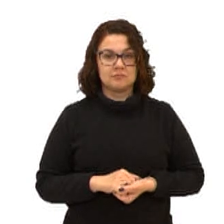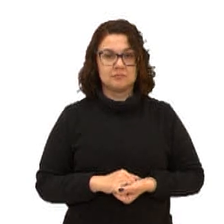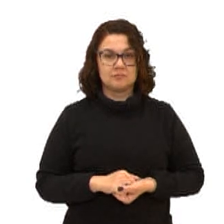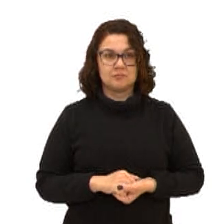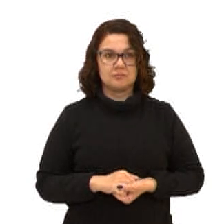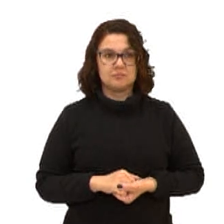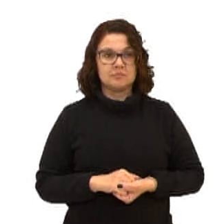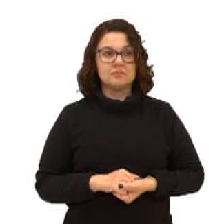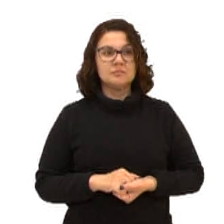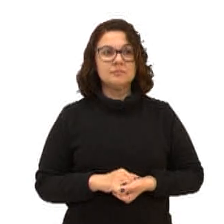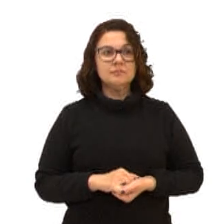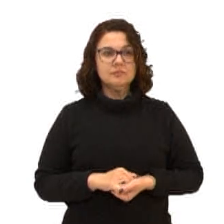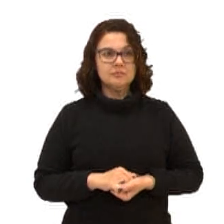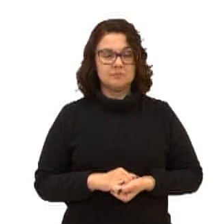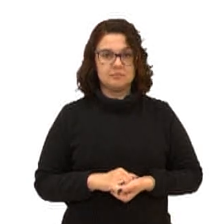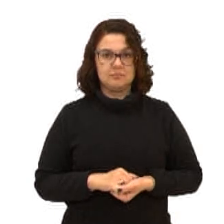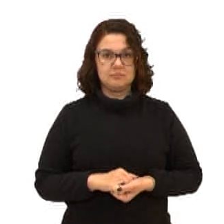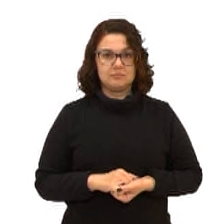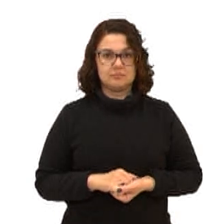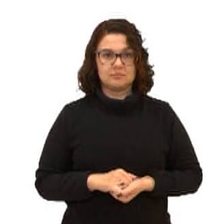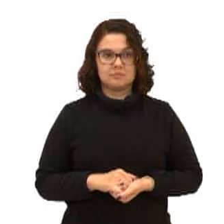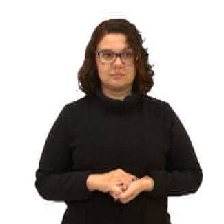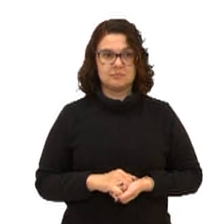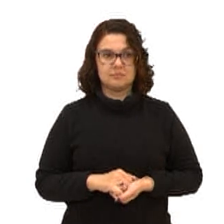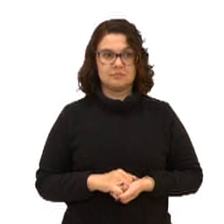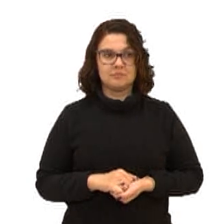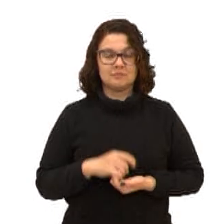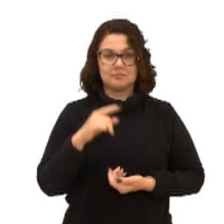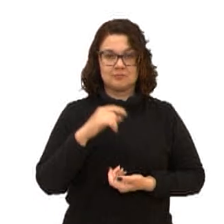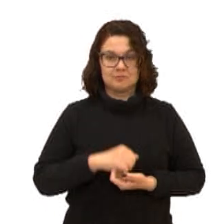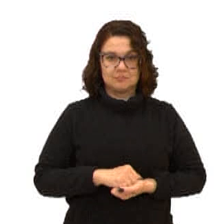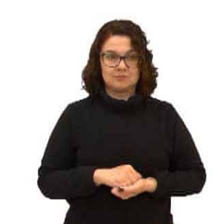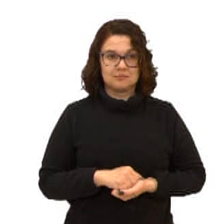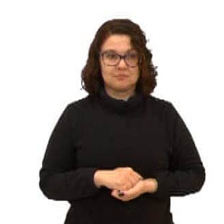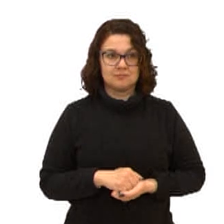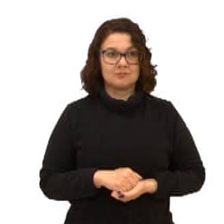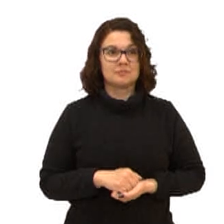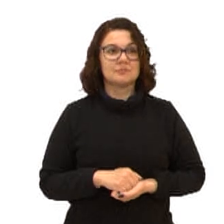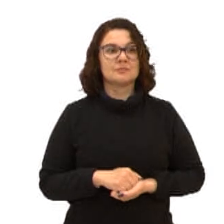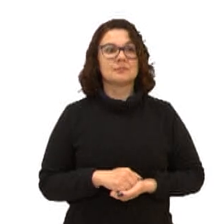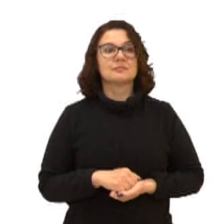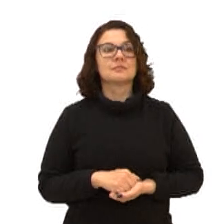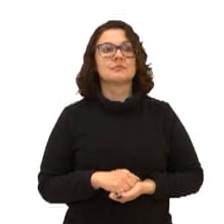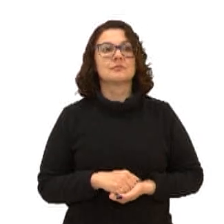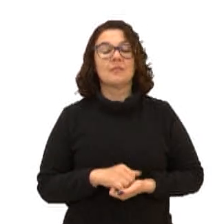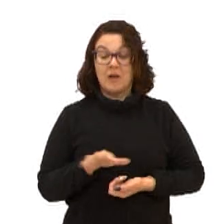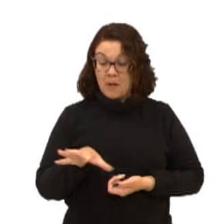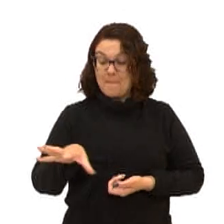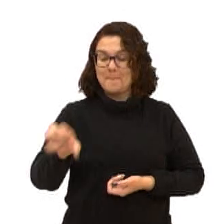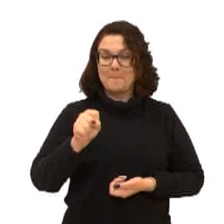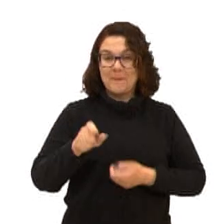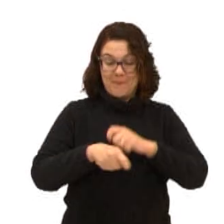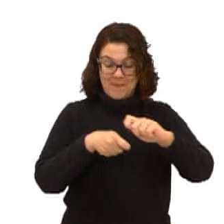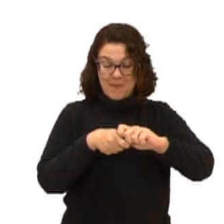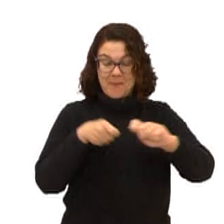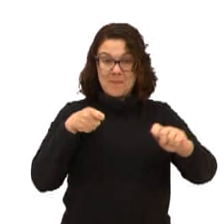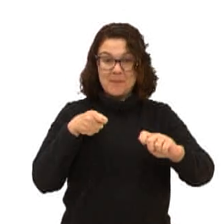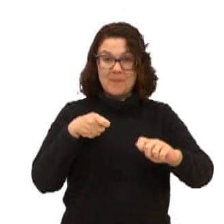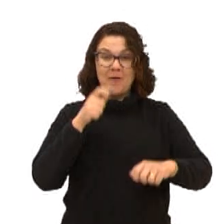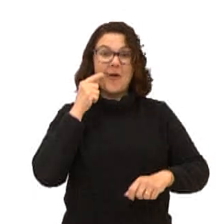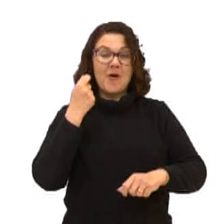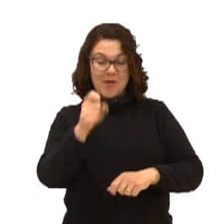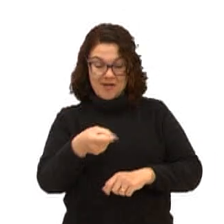la ventana. E agora, que hago? Então, ó, corri el ratón. Ela conseguiu pegar ali na ratoeira,